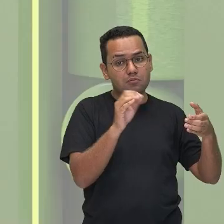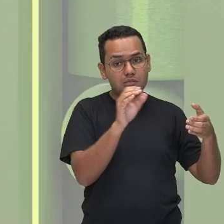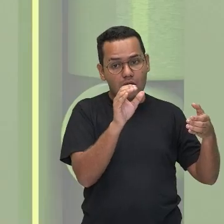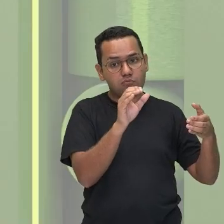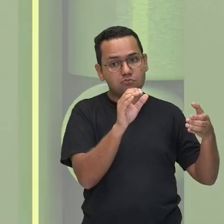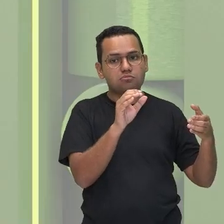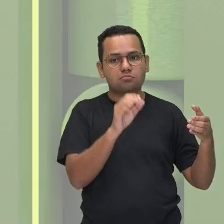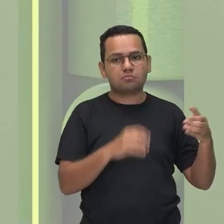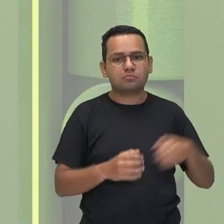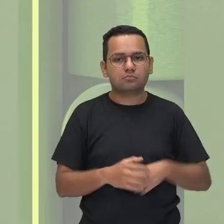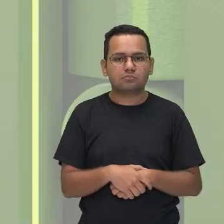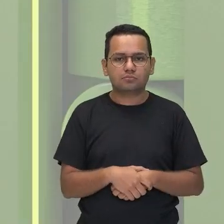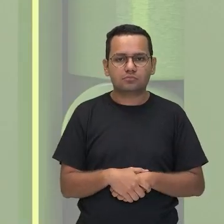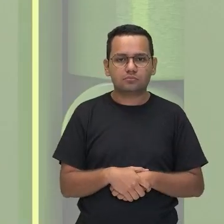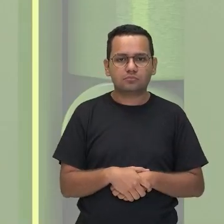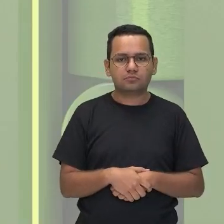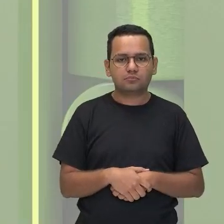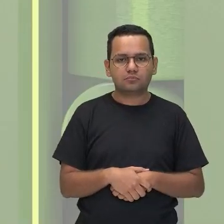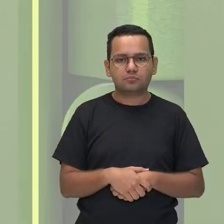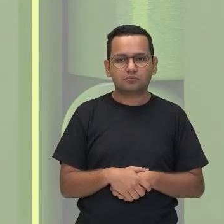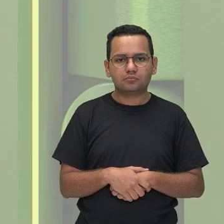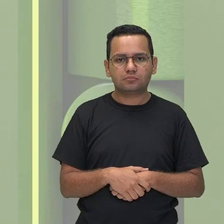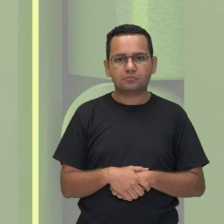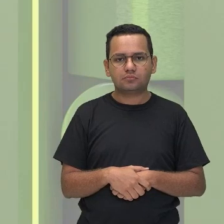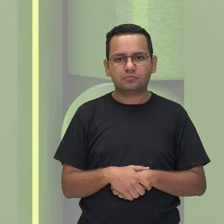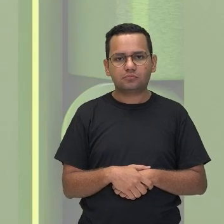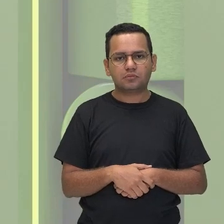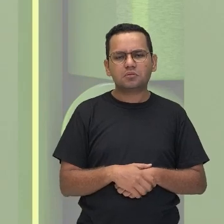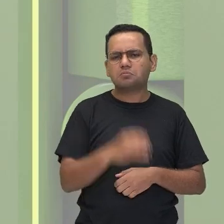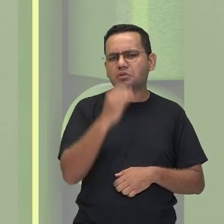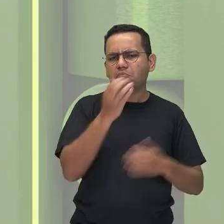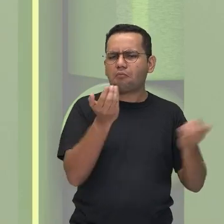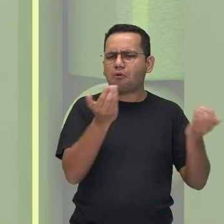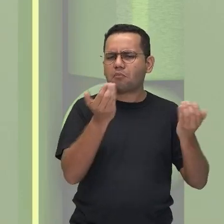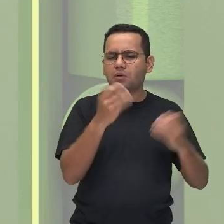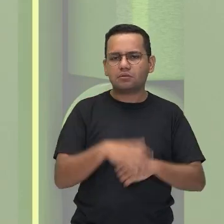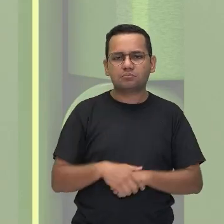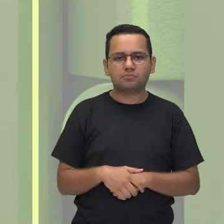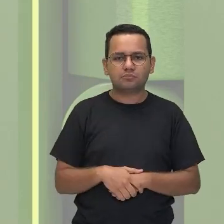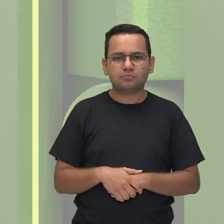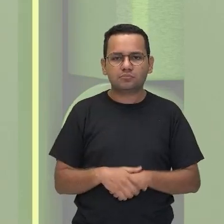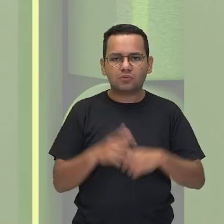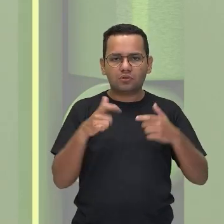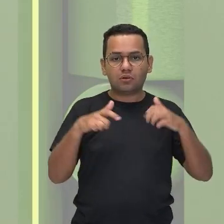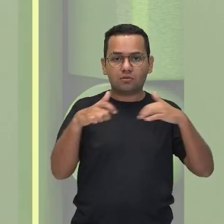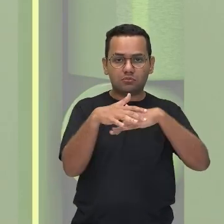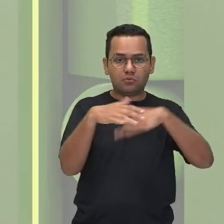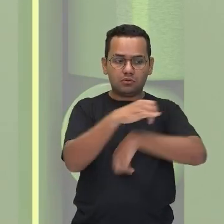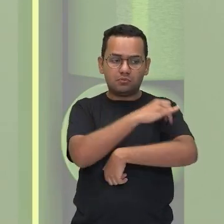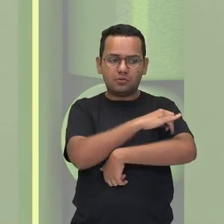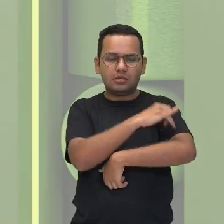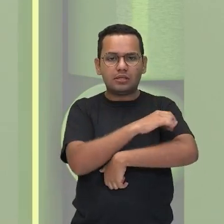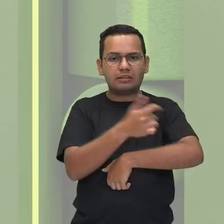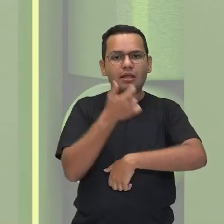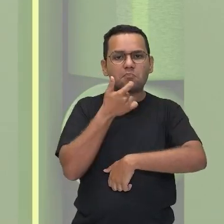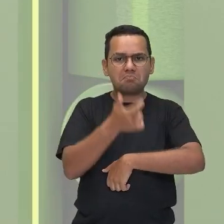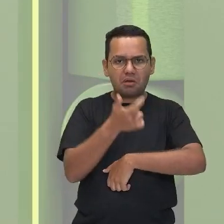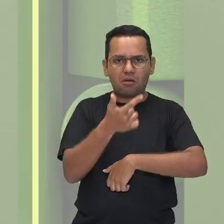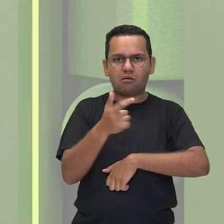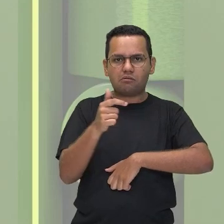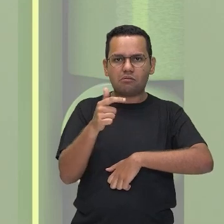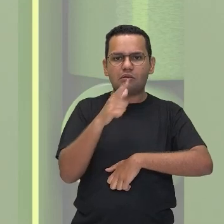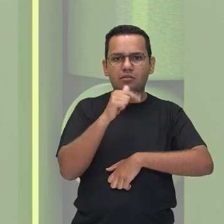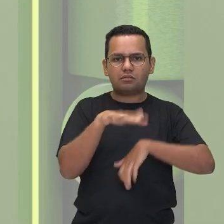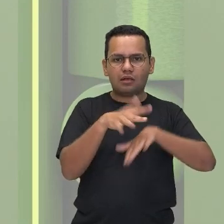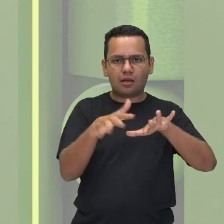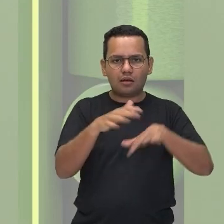o fogão dela fica na cidade do Rio de Janeiro, por exemplo, né? E ali está muito próximo do nível do mar. Então, a